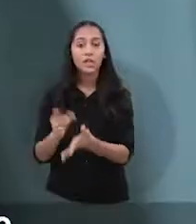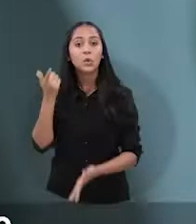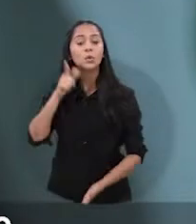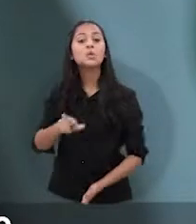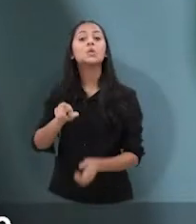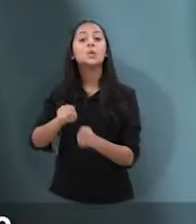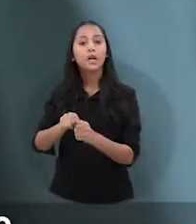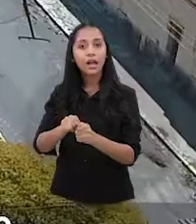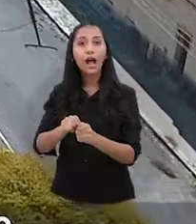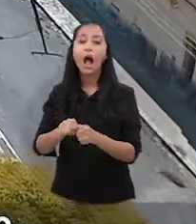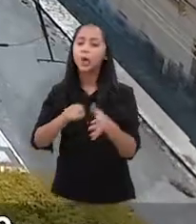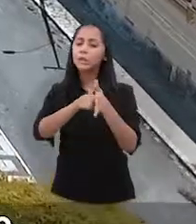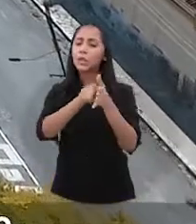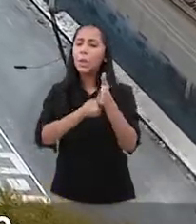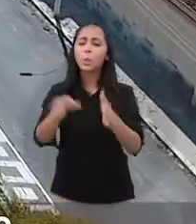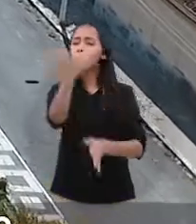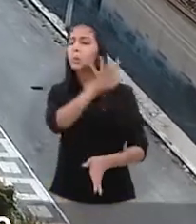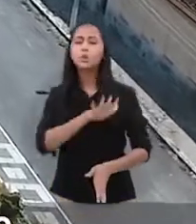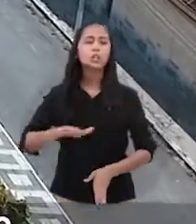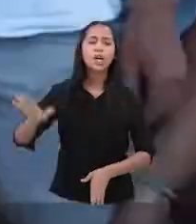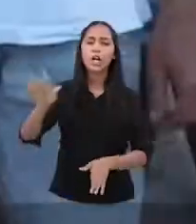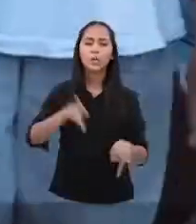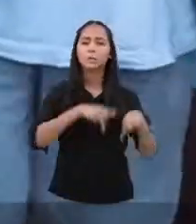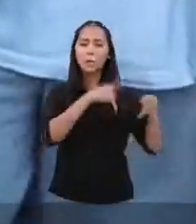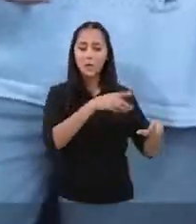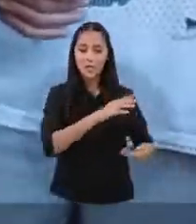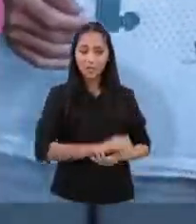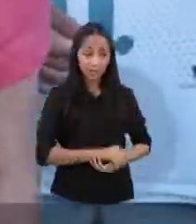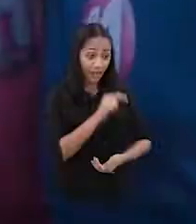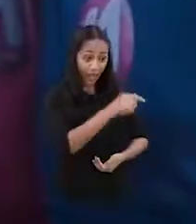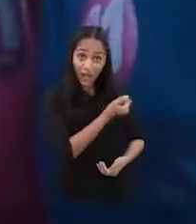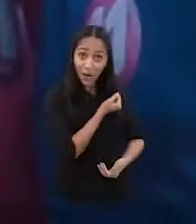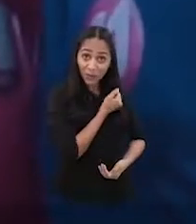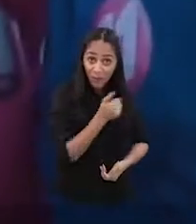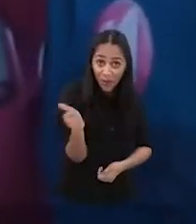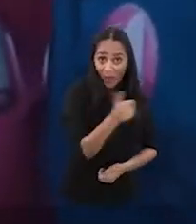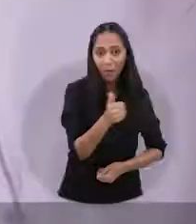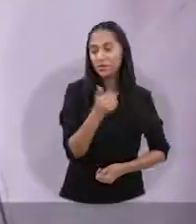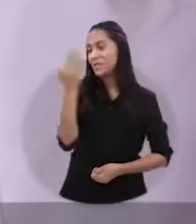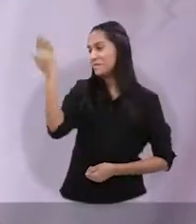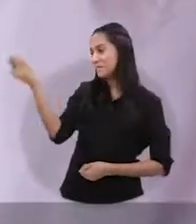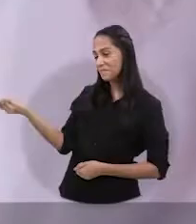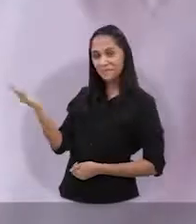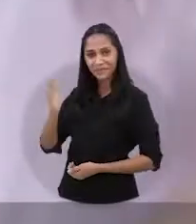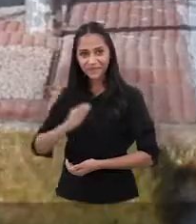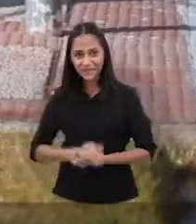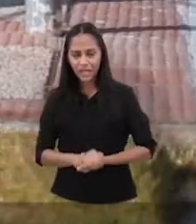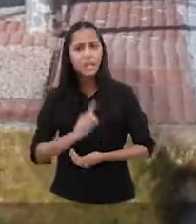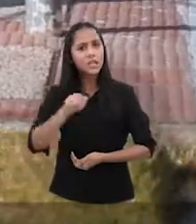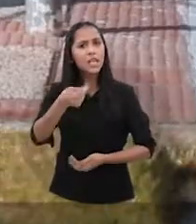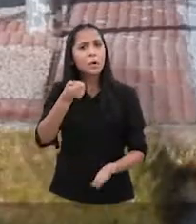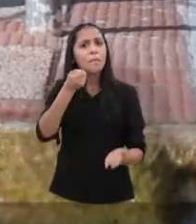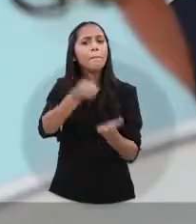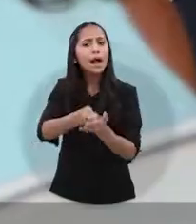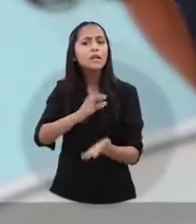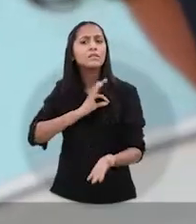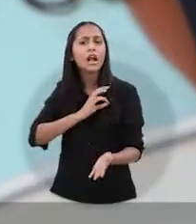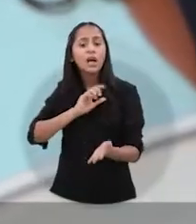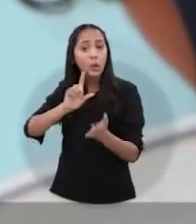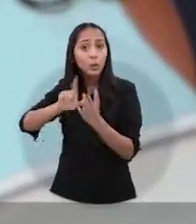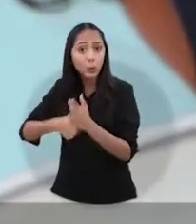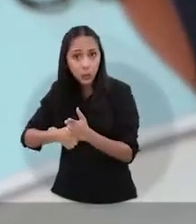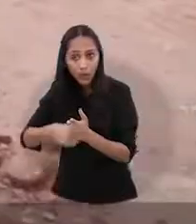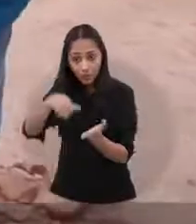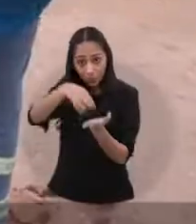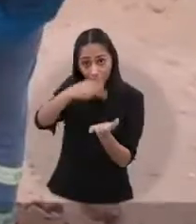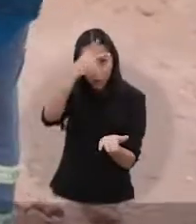conseguiu fazer uma testagem em massa da população. O povo é 11, é Rosalba Ciarlini. Depois de pagar os salários